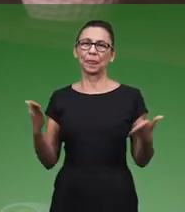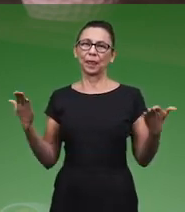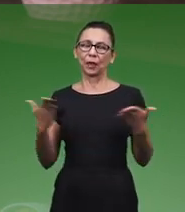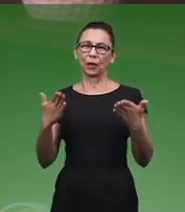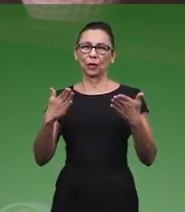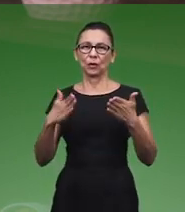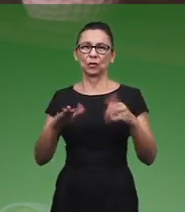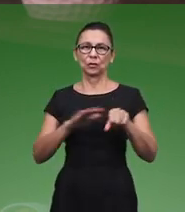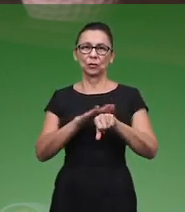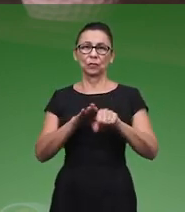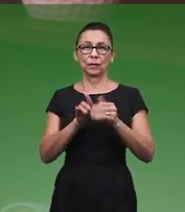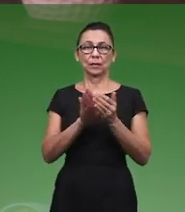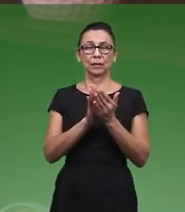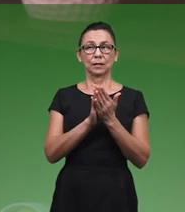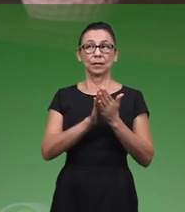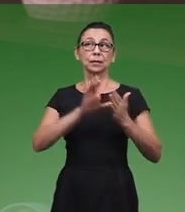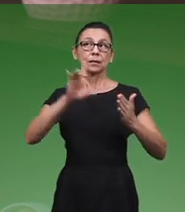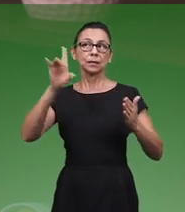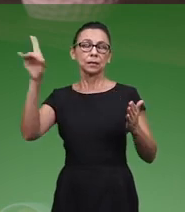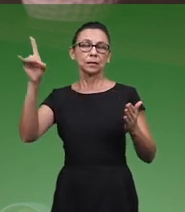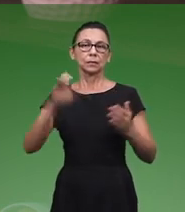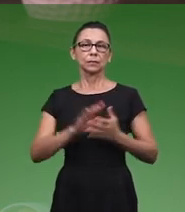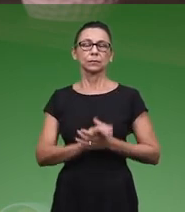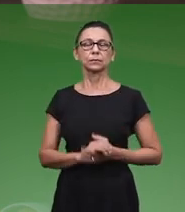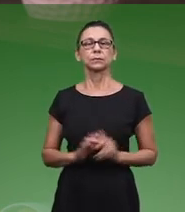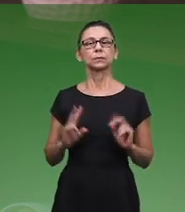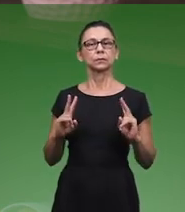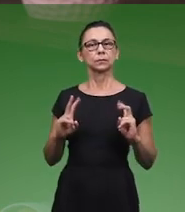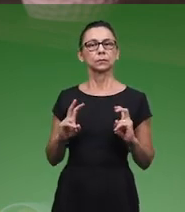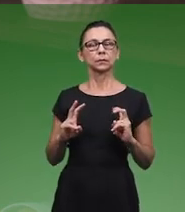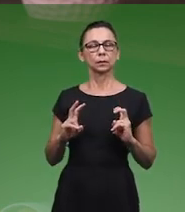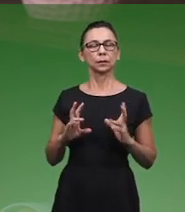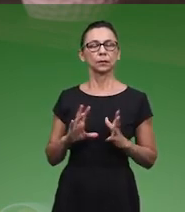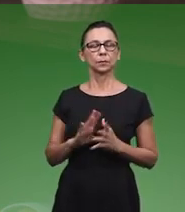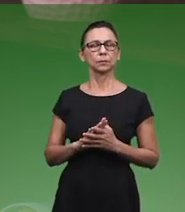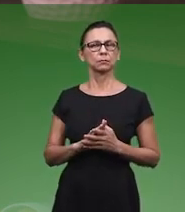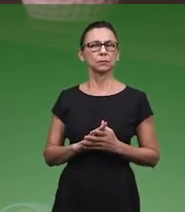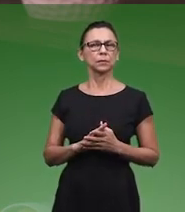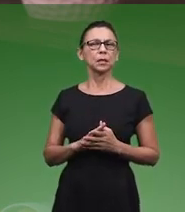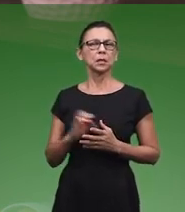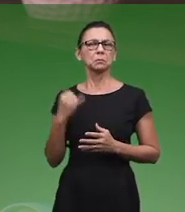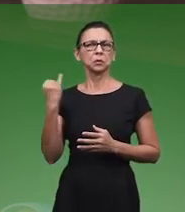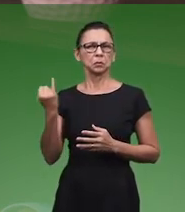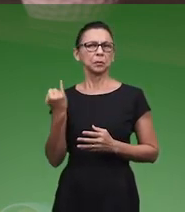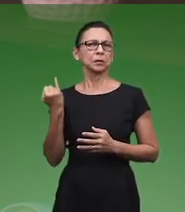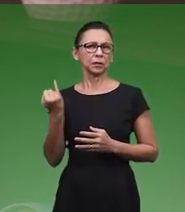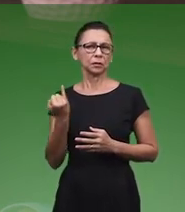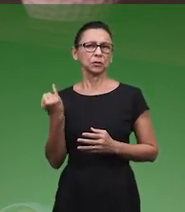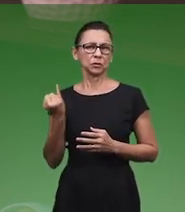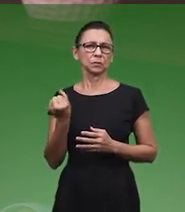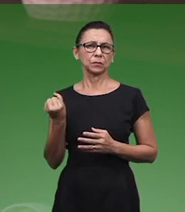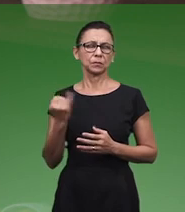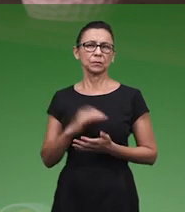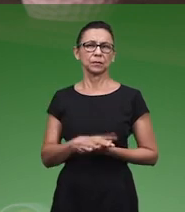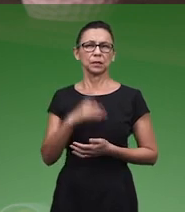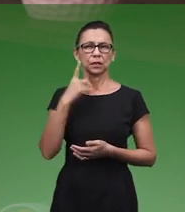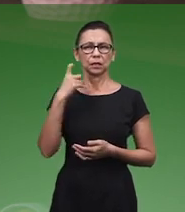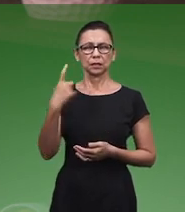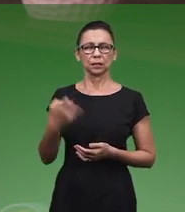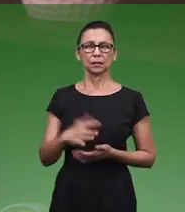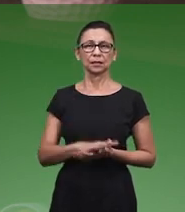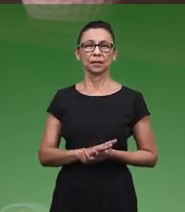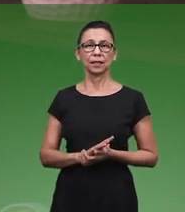do programa Conversas Bíblicas, tratando de um tema, como todos os outros, muito interessante. E o tema